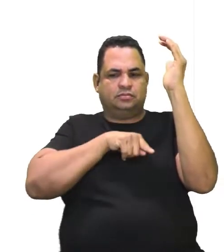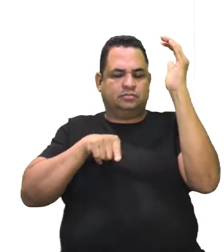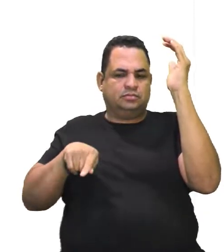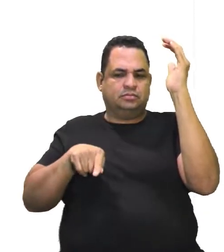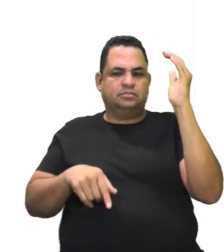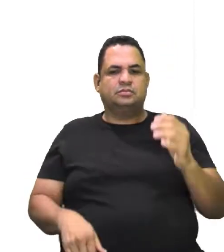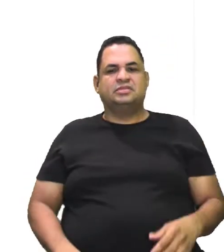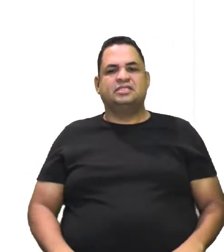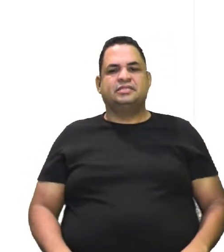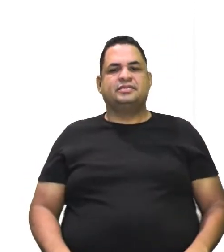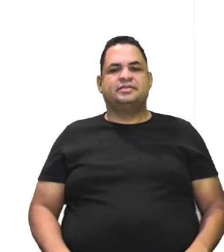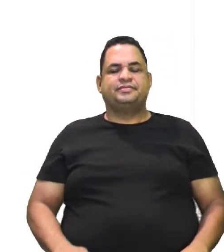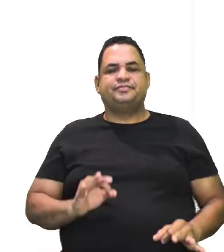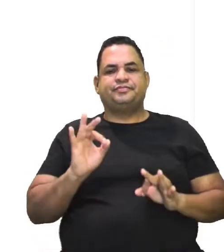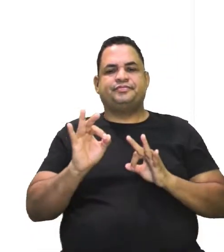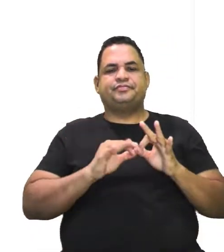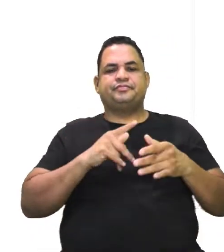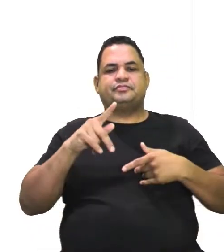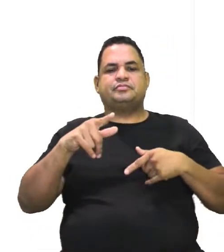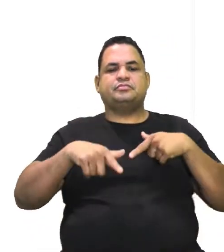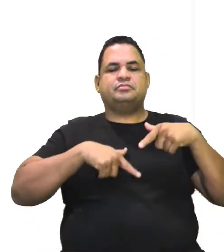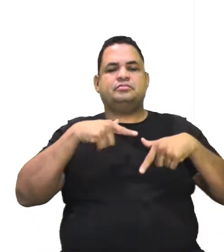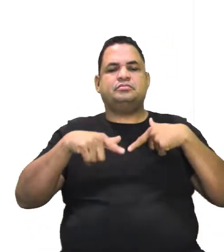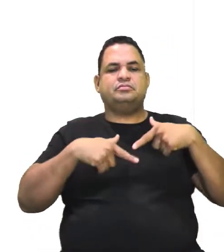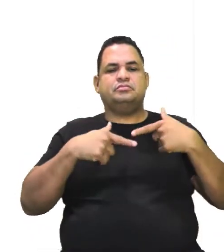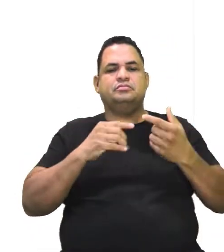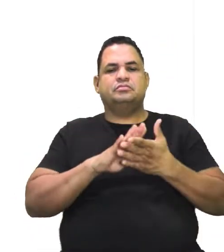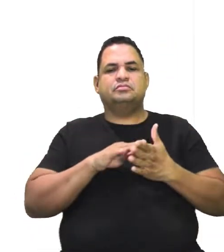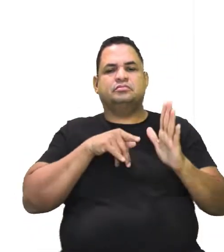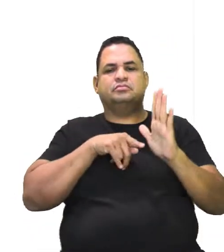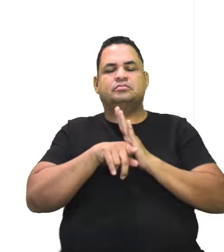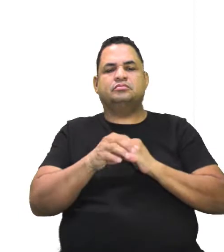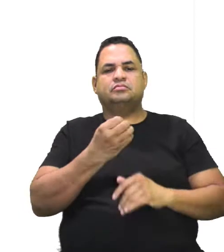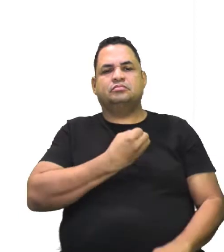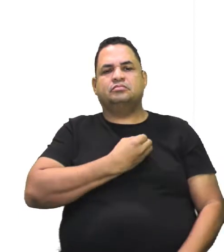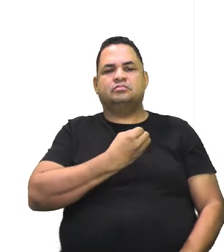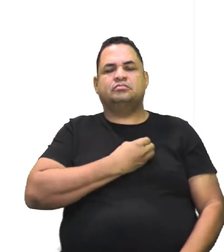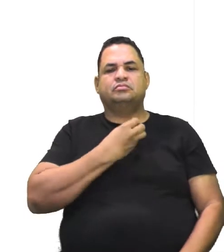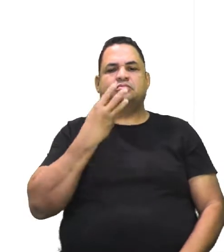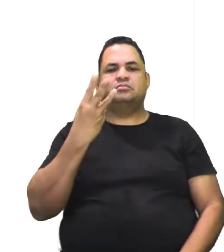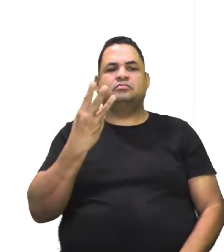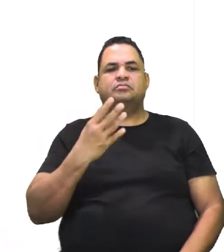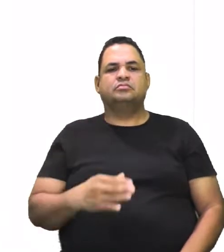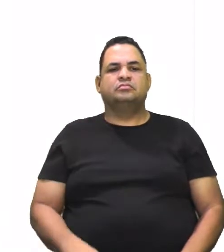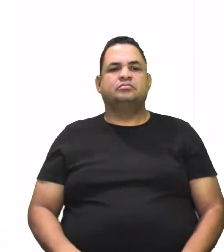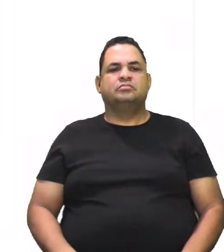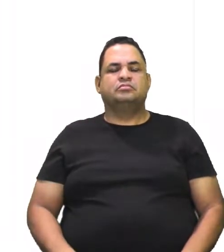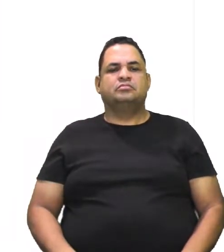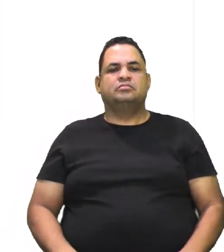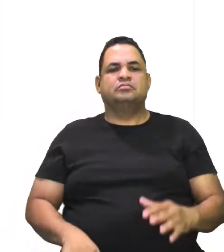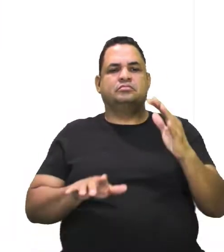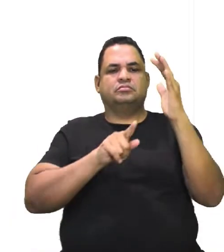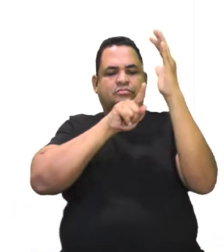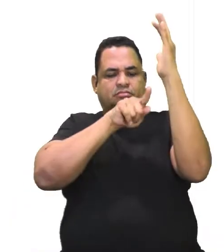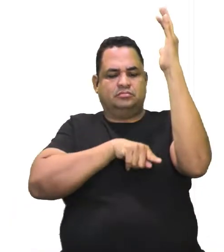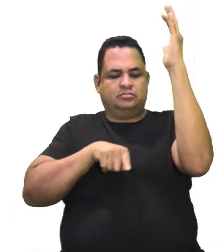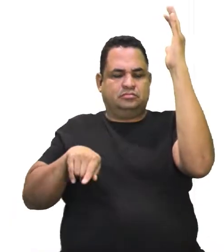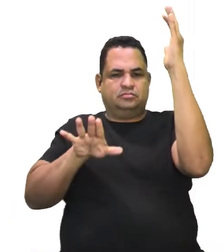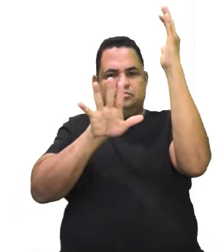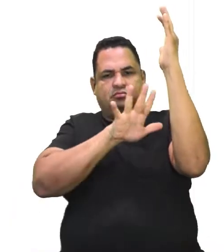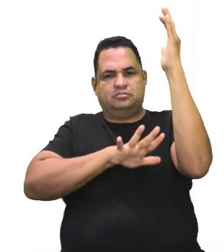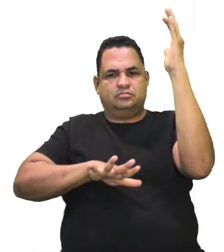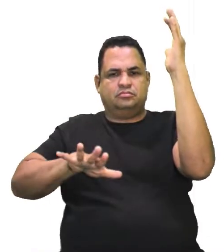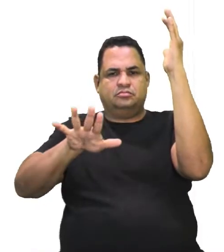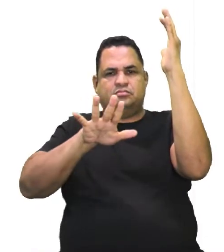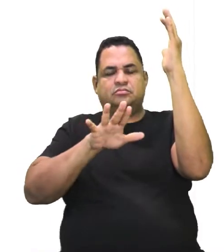Certinho. Trabalhando agora as coordenadas dos pontos, vamos à pergunta de número 3. Olha lá. No plano cartesiano abaixo,